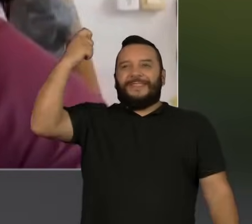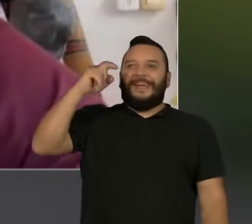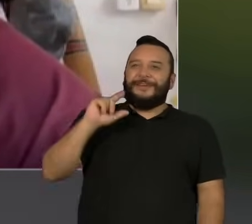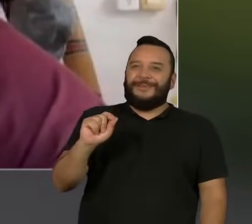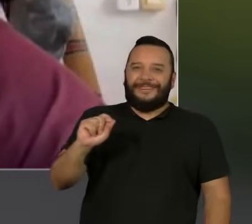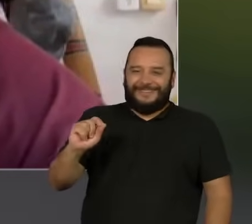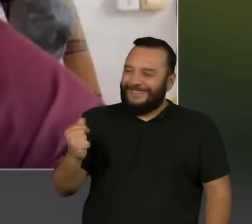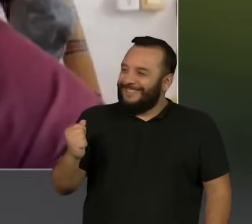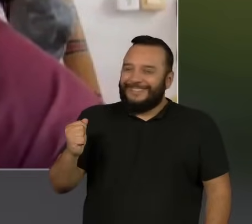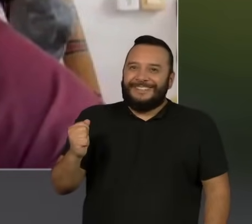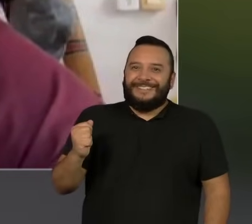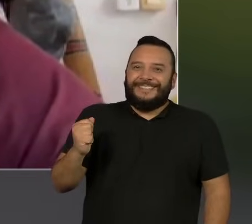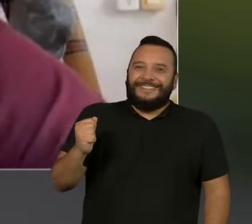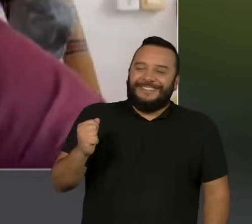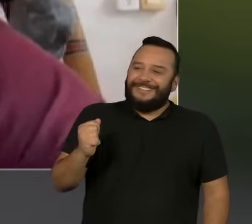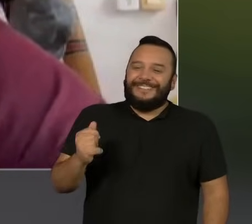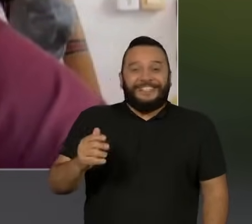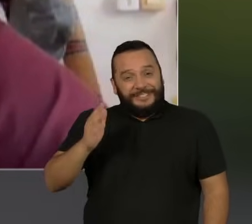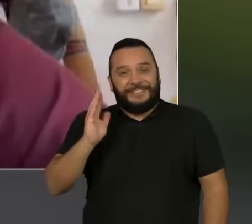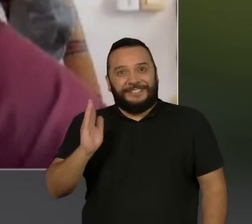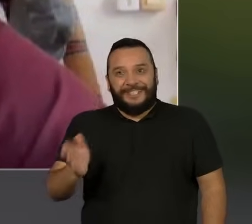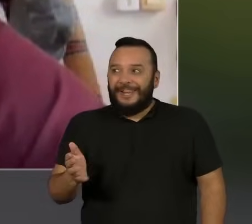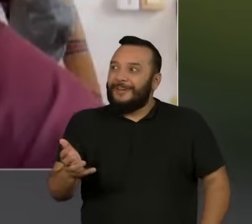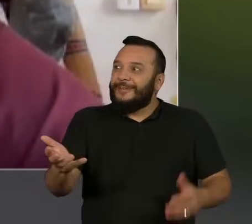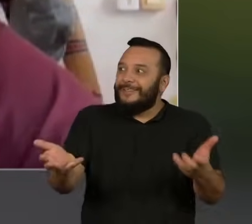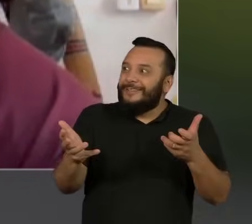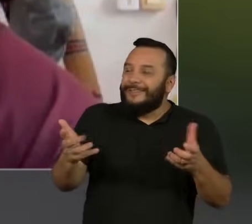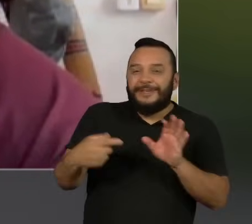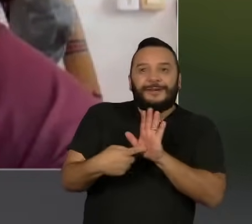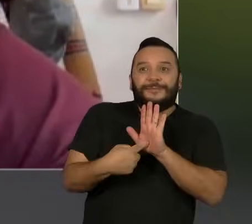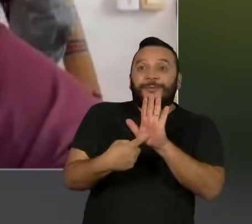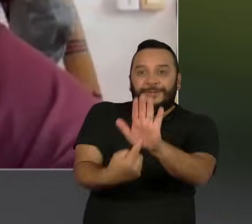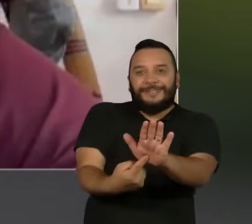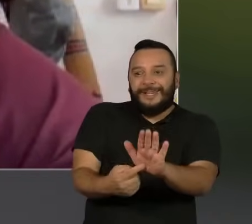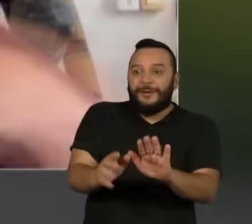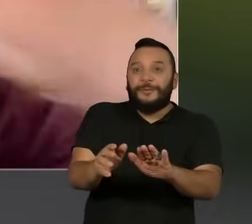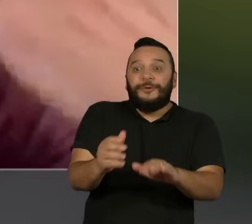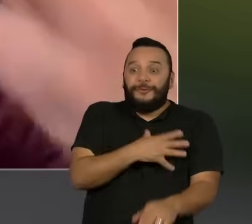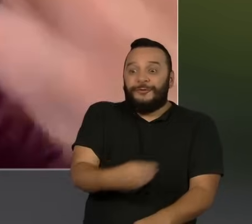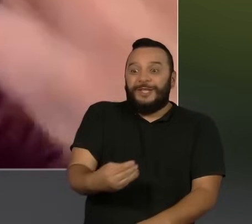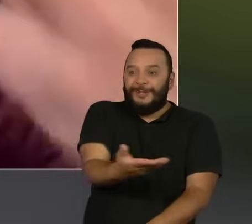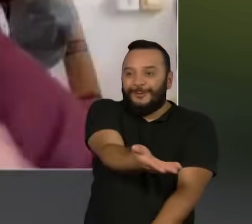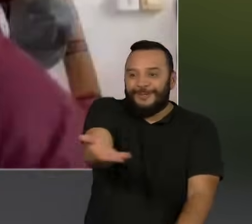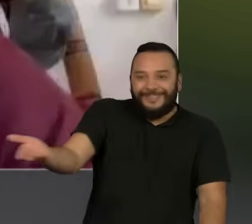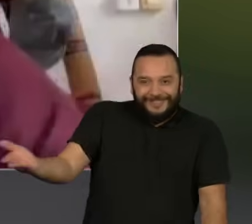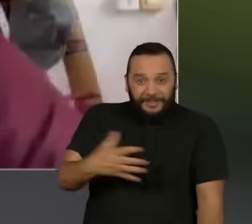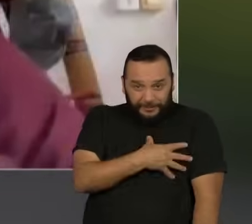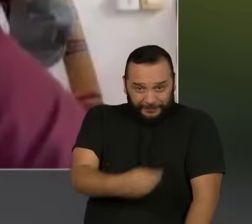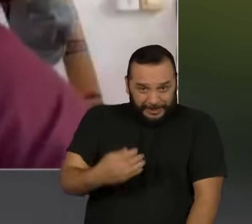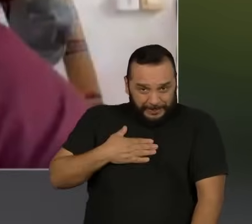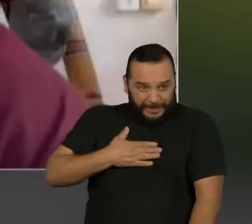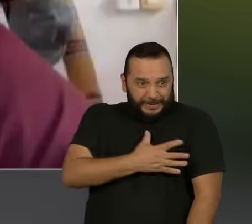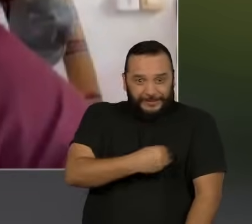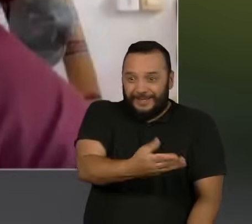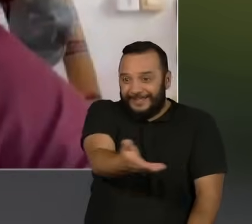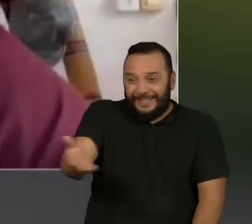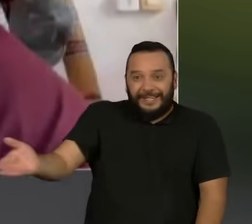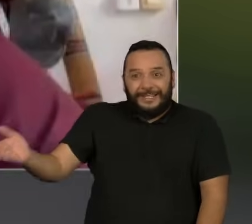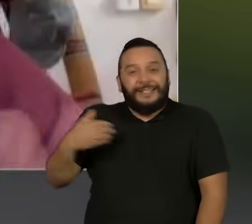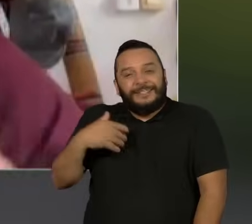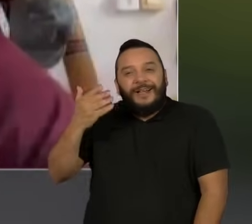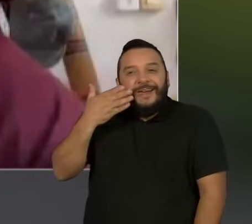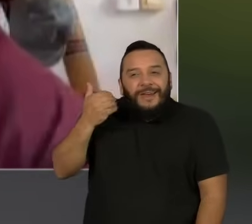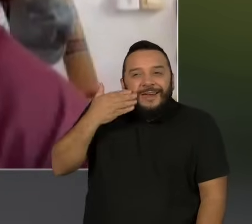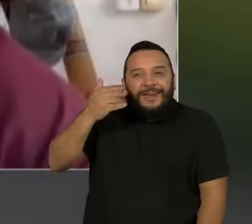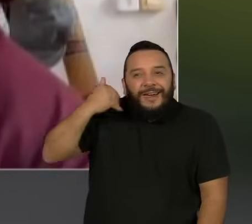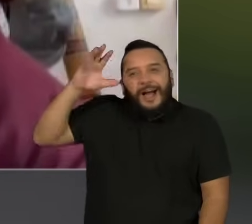esse olhar que eu já buscava trazer para os meus filhos para algo que fosse, né, um produto